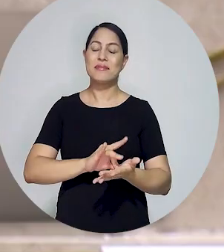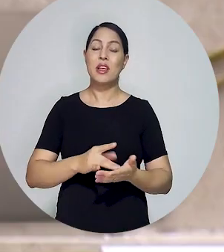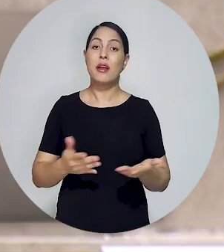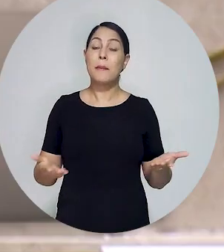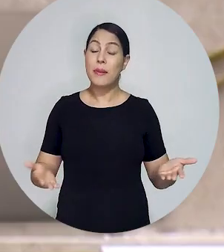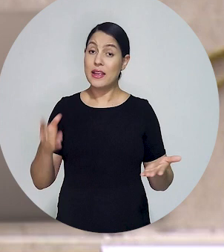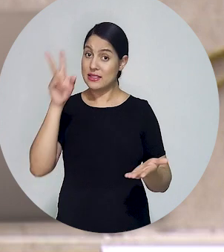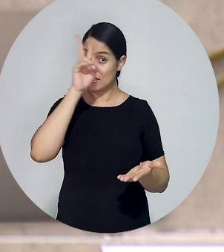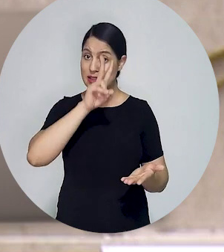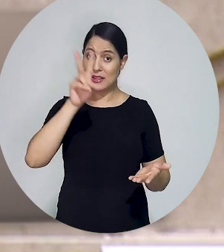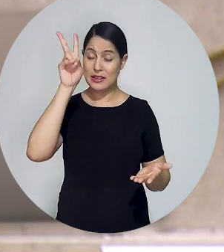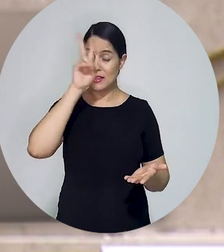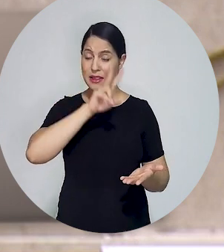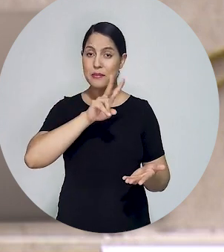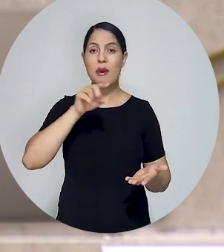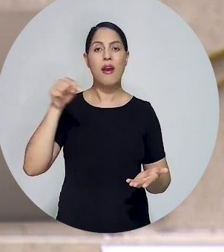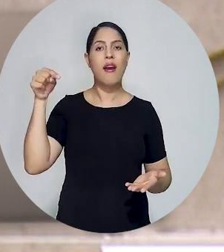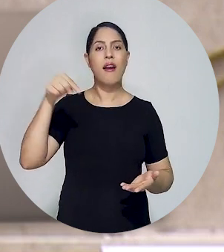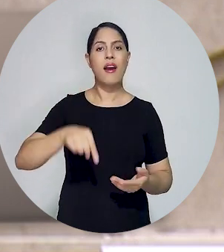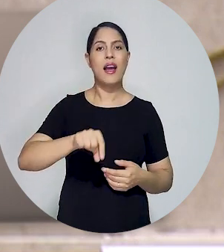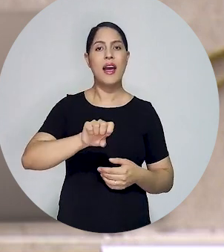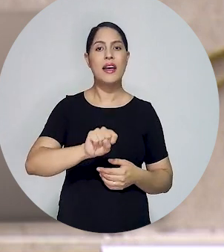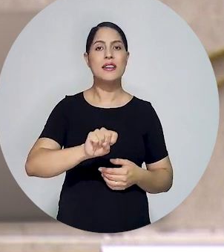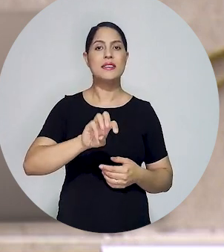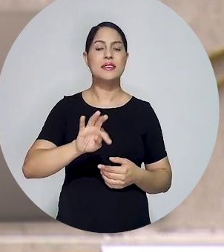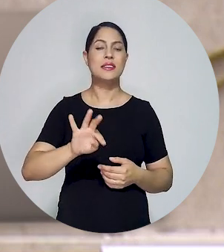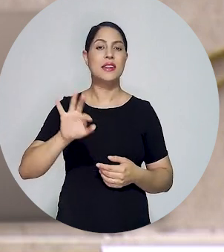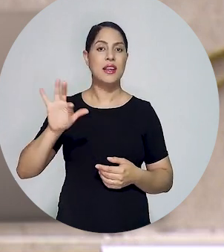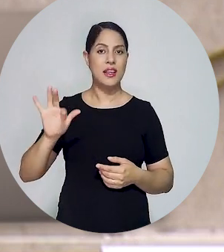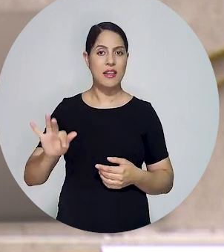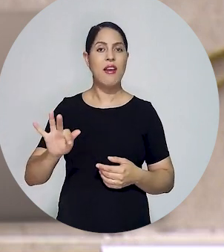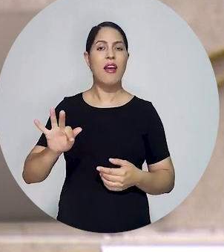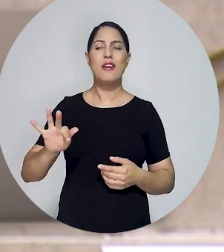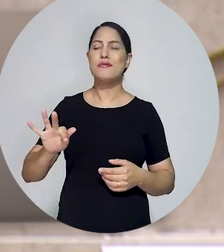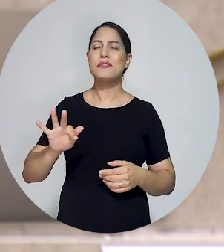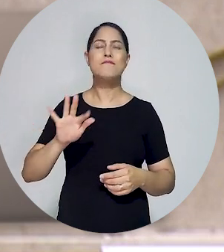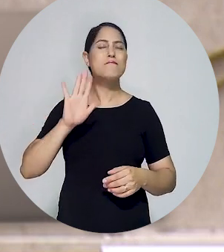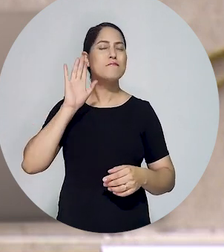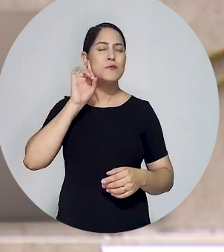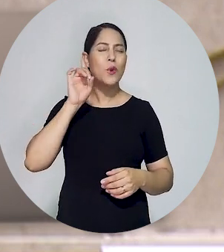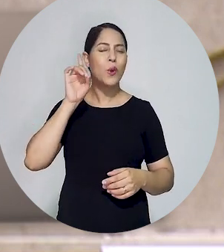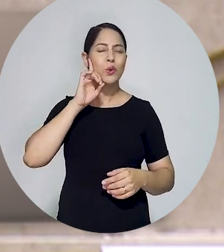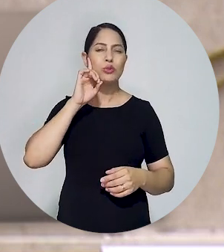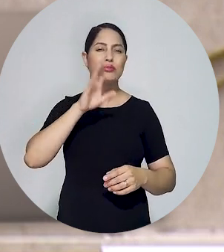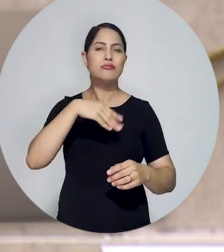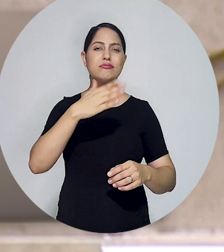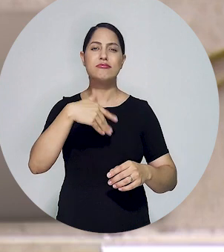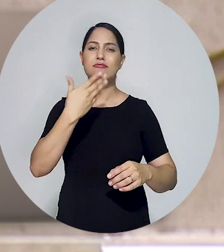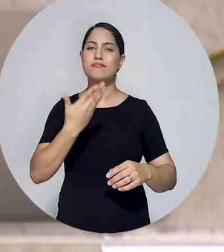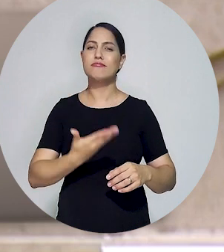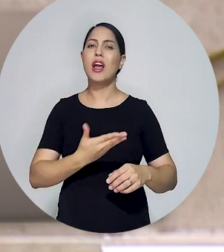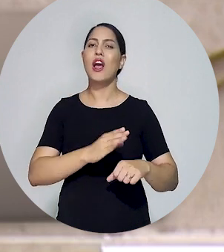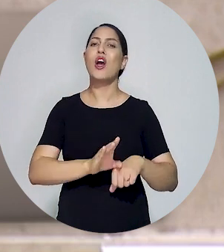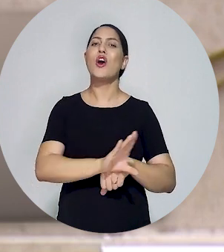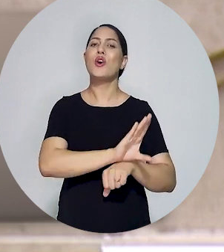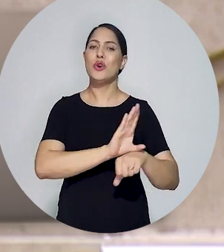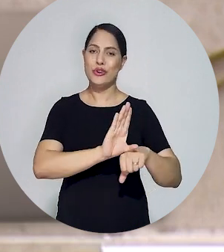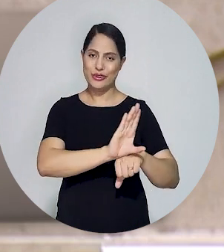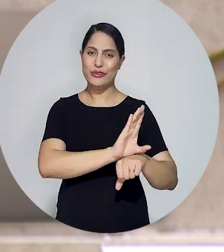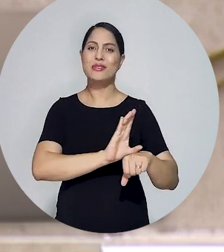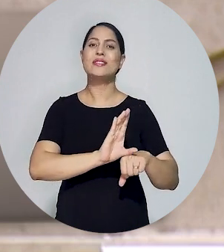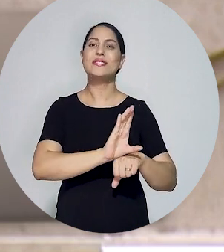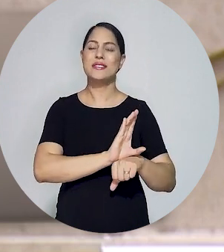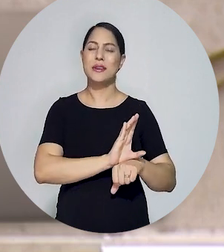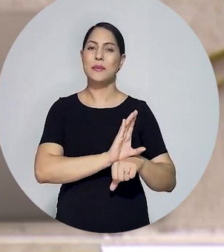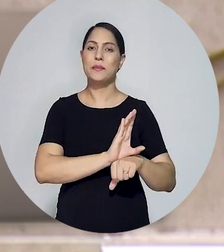ampliados. Tudo sem esquecer que esta Suprema Corte reverencia cotidianamente a